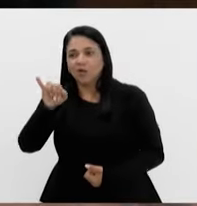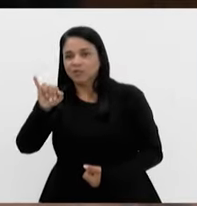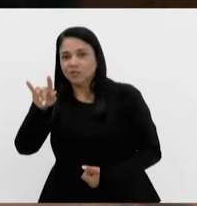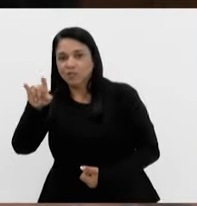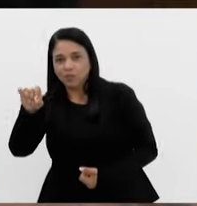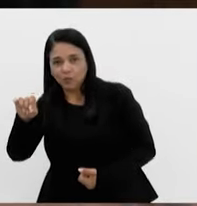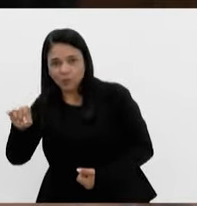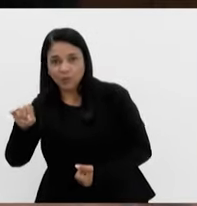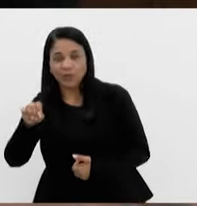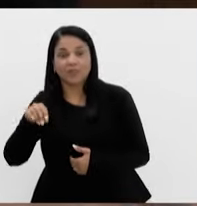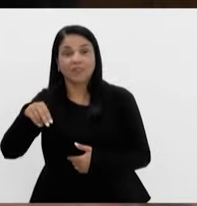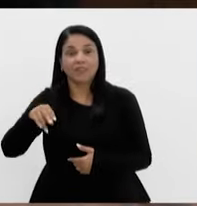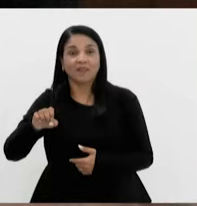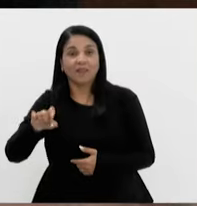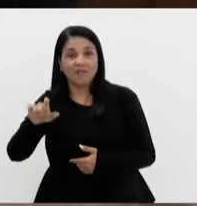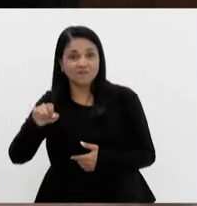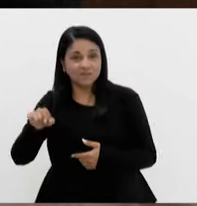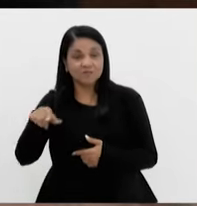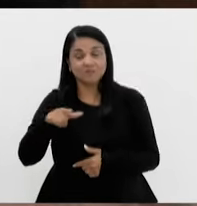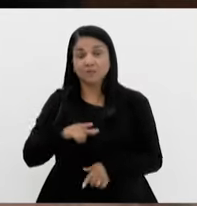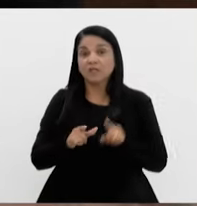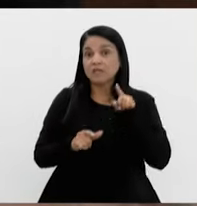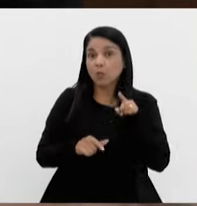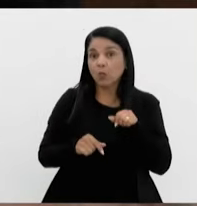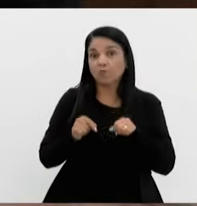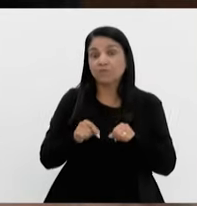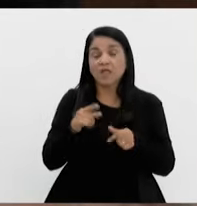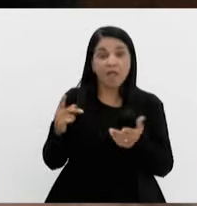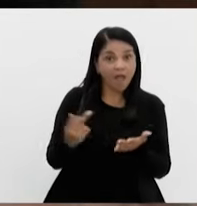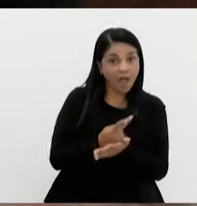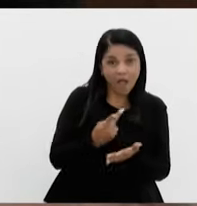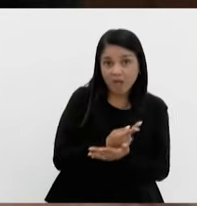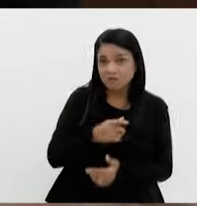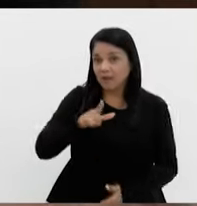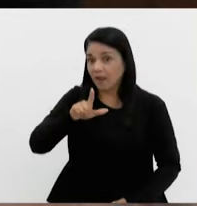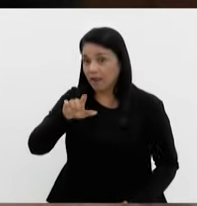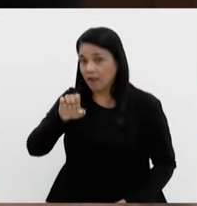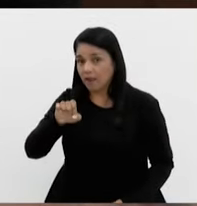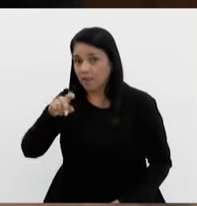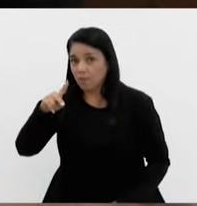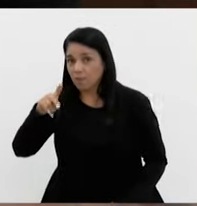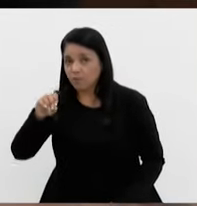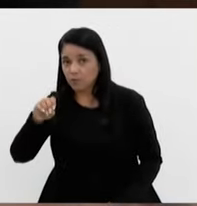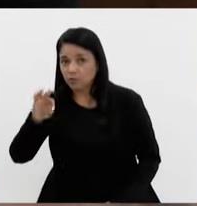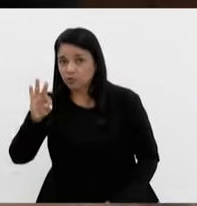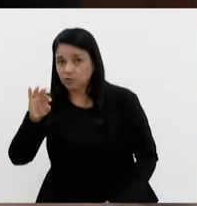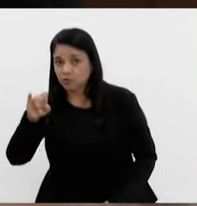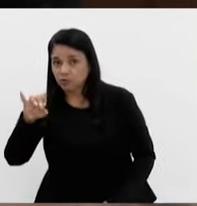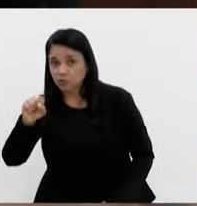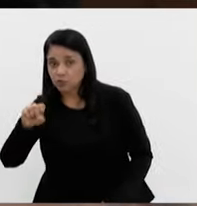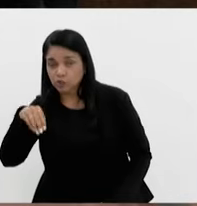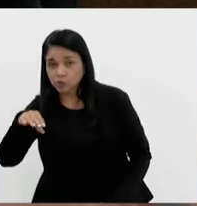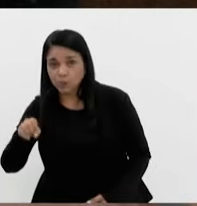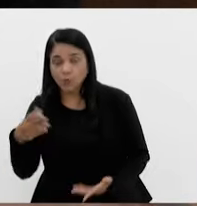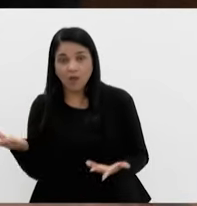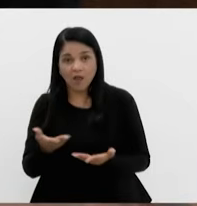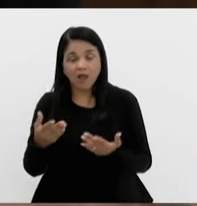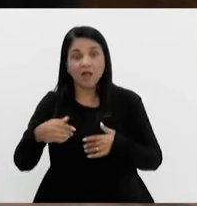solto e a população padecendo porque a saúde de Niterói está Vou usar o português claro uma